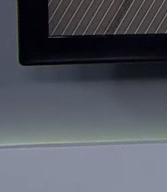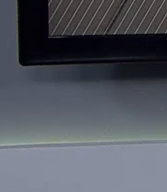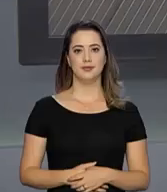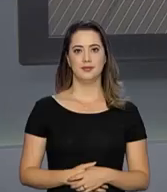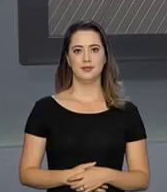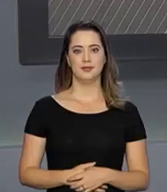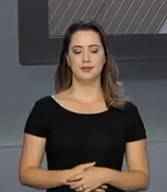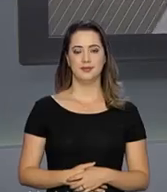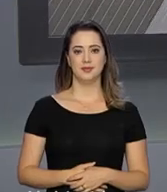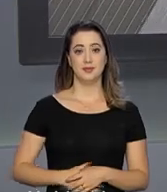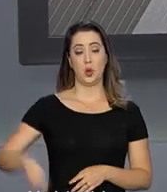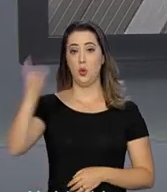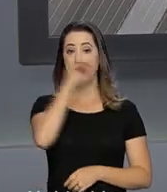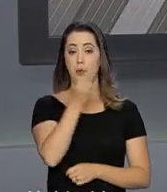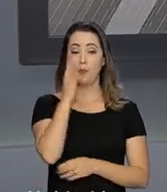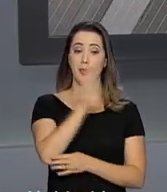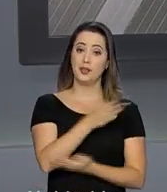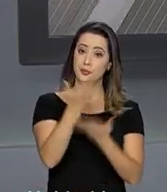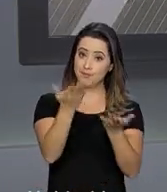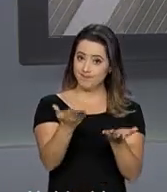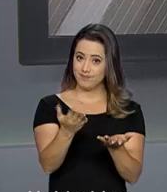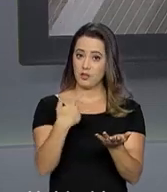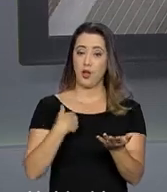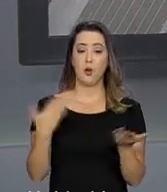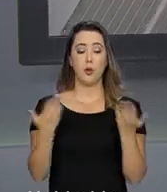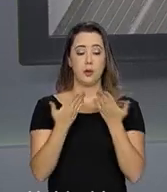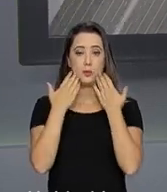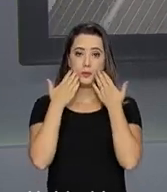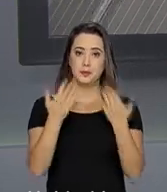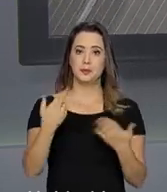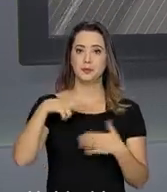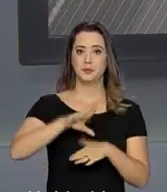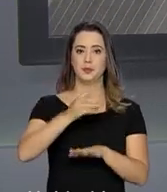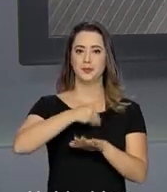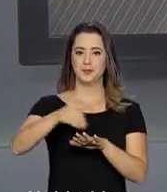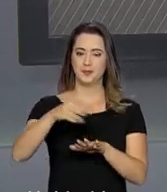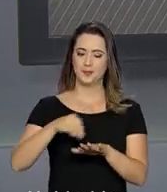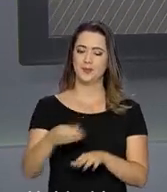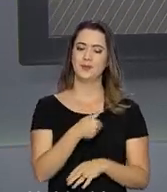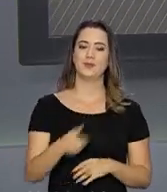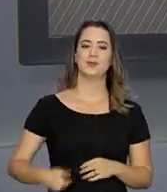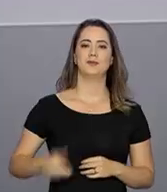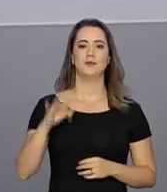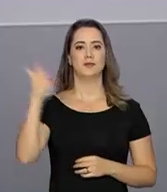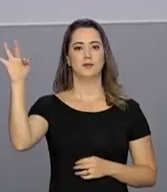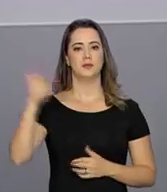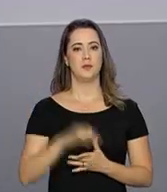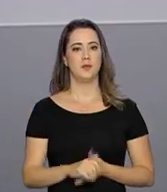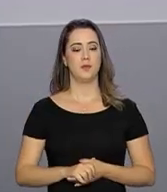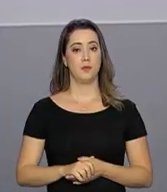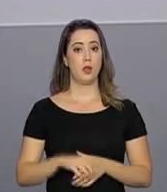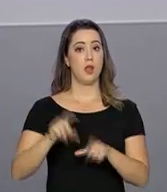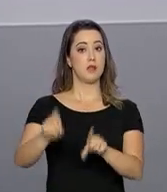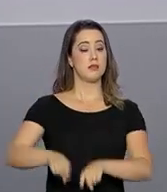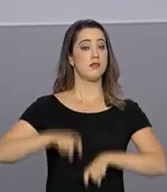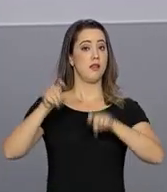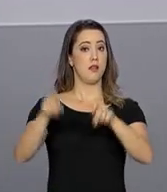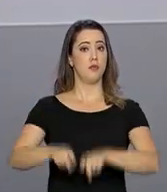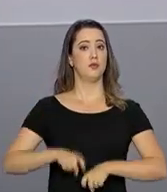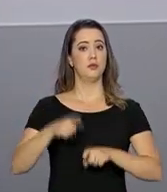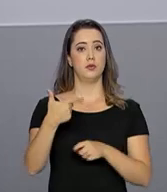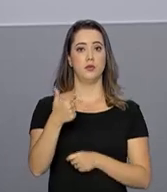olá boa tarde pra você no ar repórter e br com as notícias do governo federal a safra de